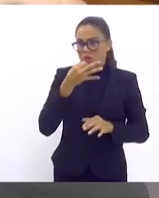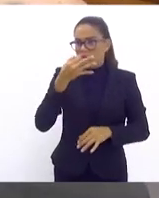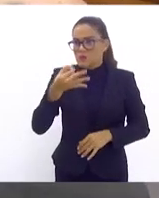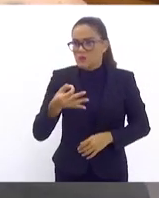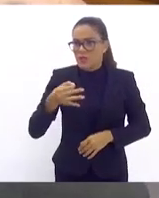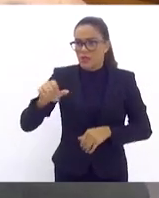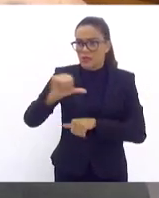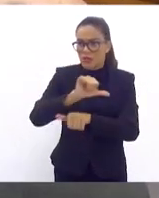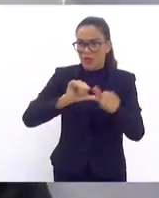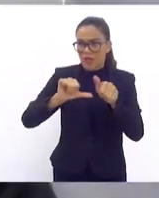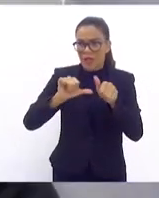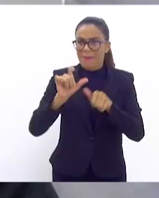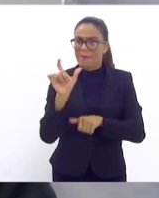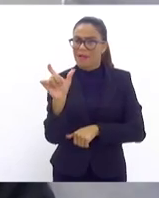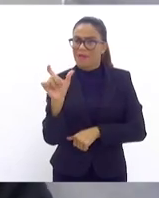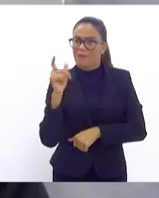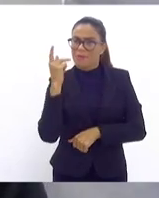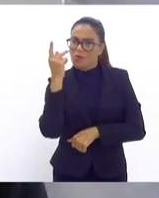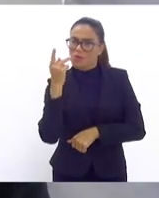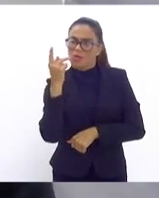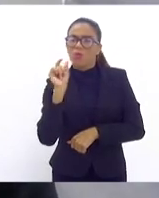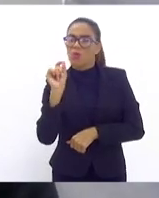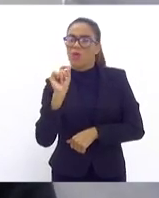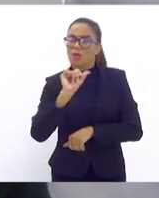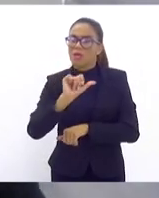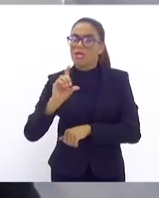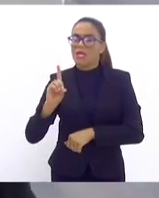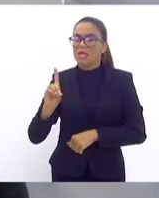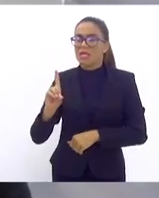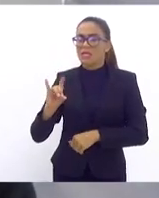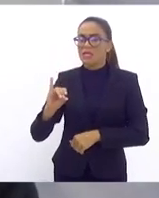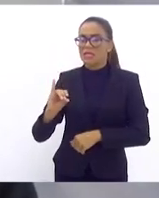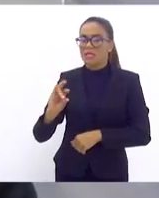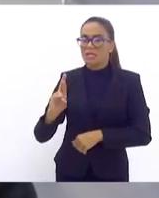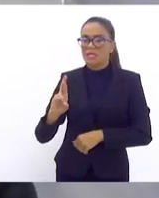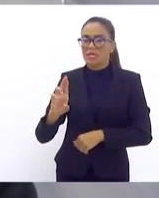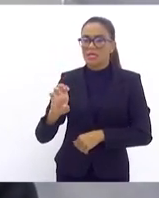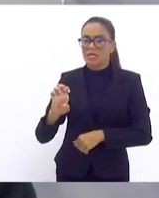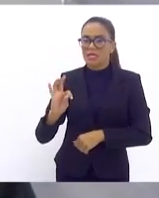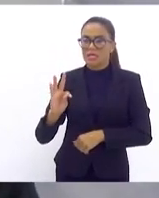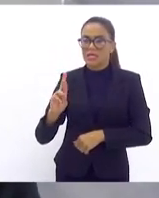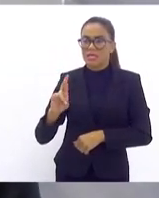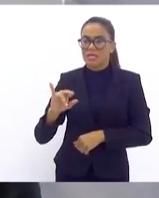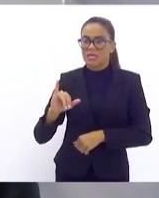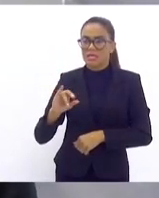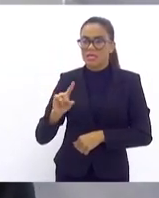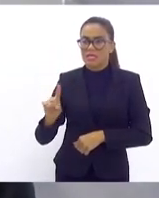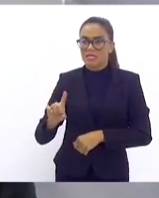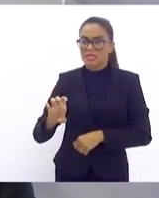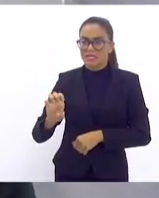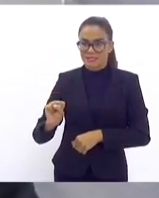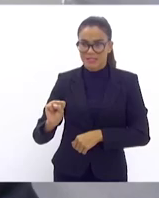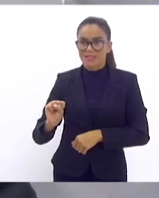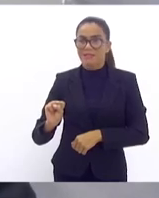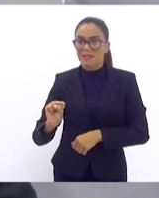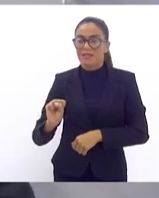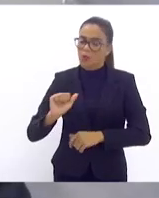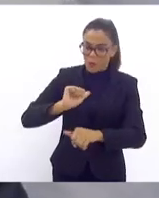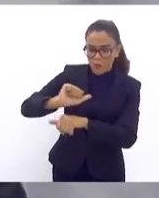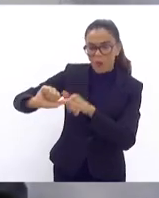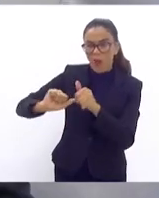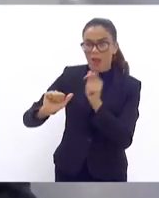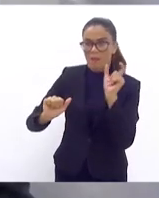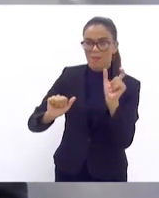palavra política por diretrizes. Mero preciosismo, mas já há política, então, como é uma lei